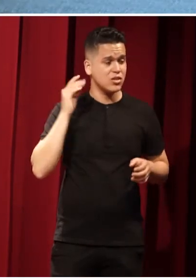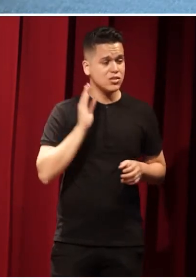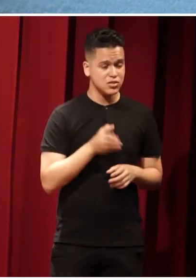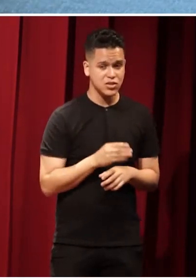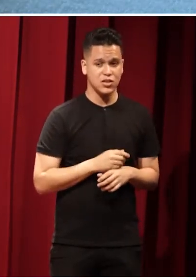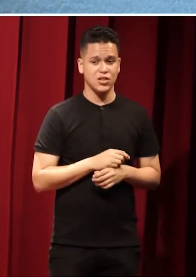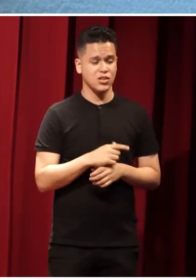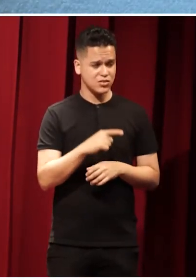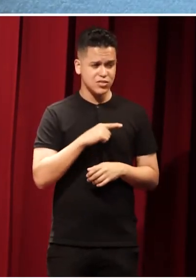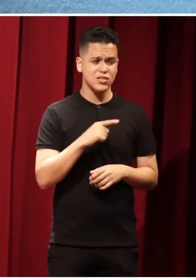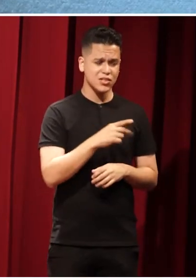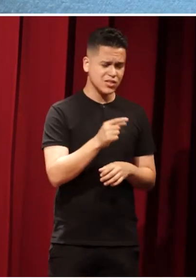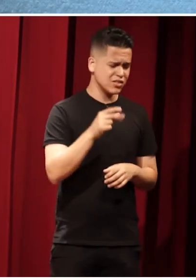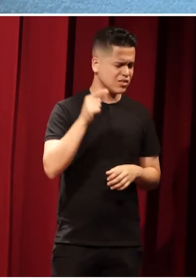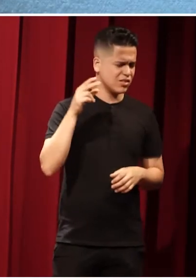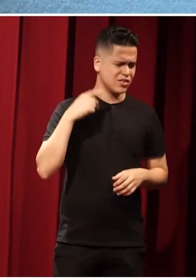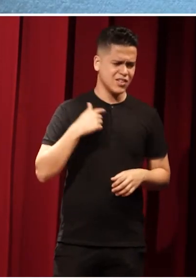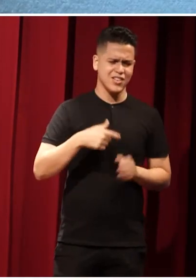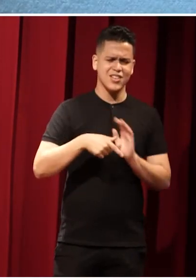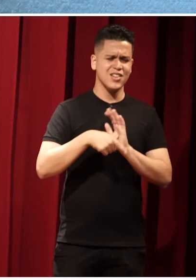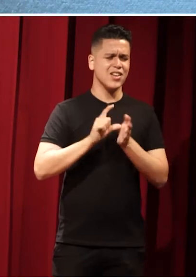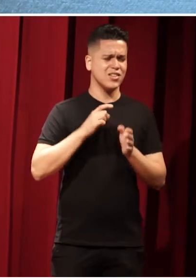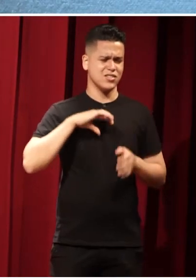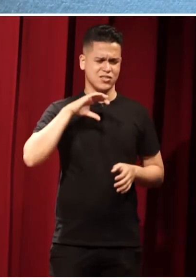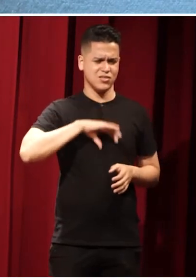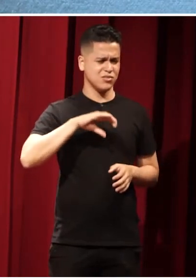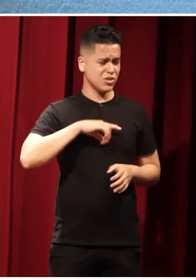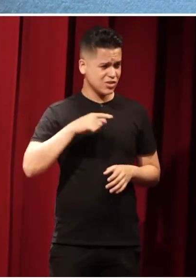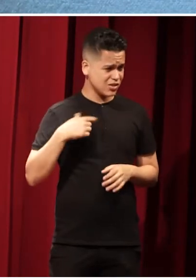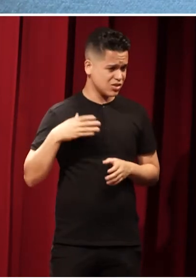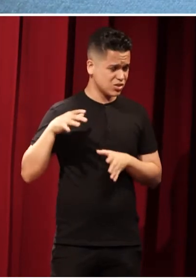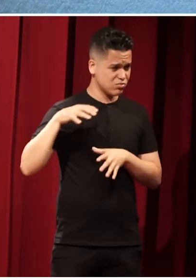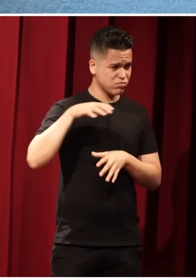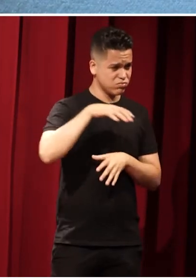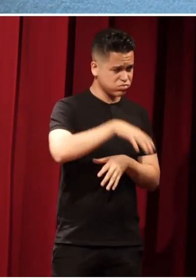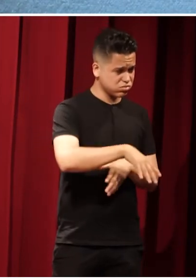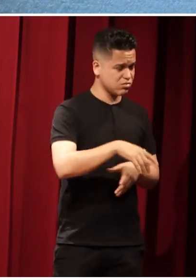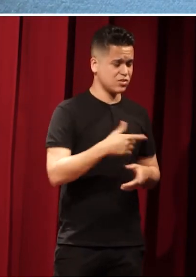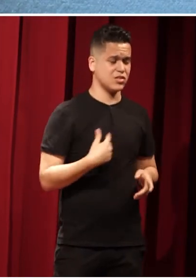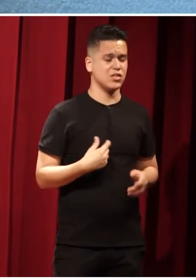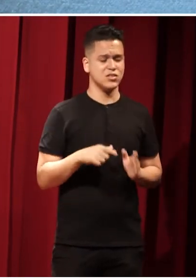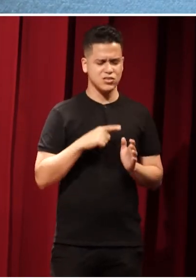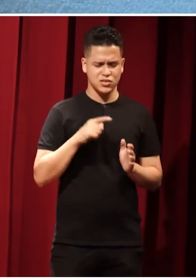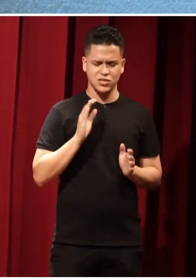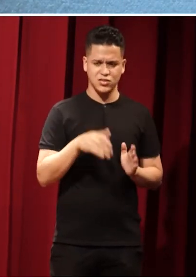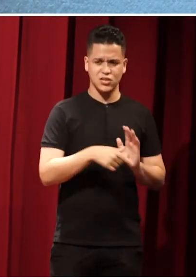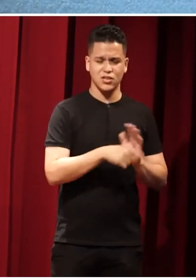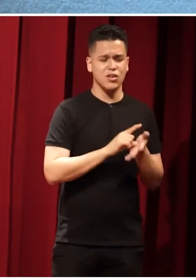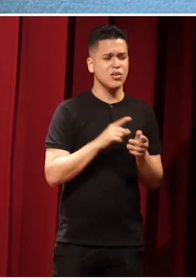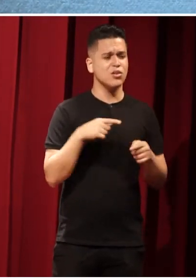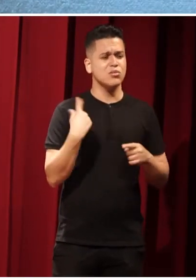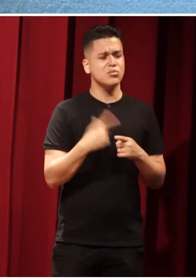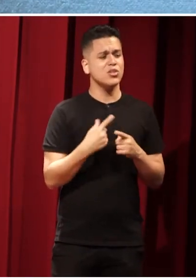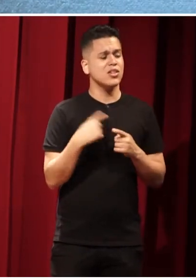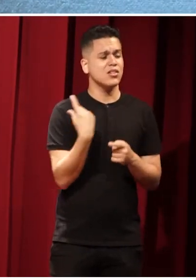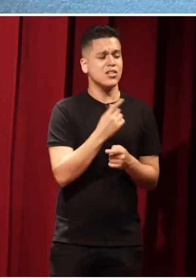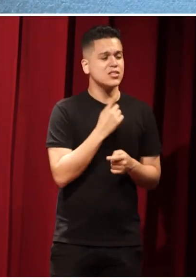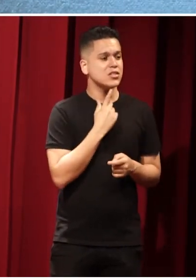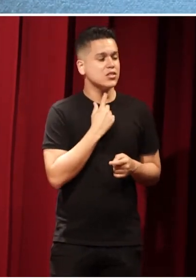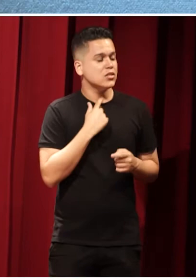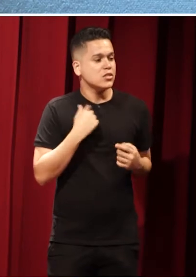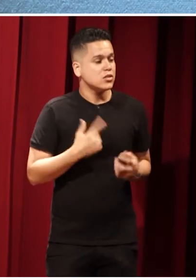tinha os índios lá, pessoal índio, E aquele defensor